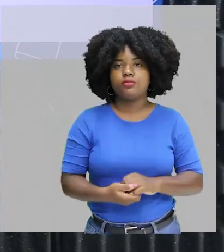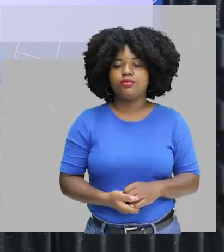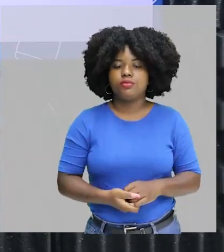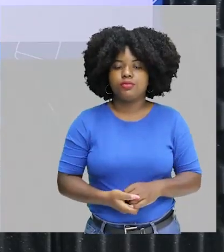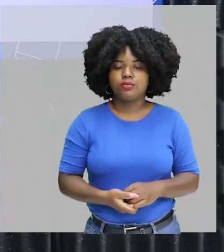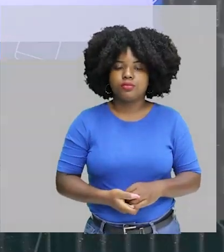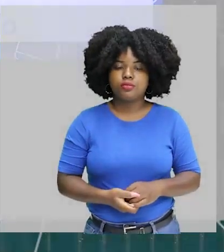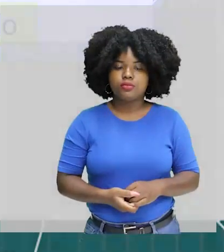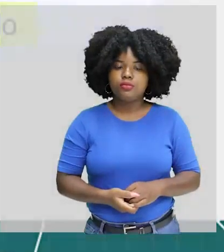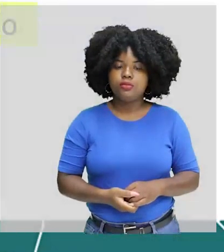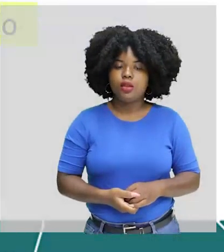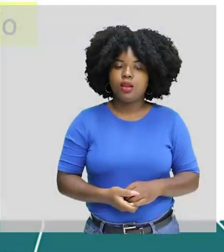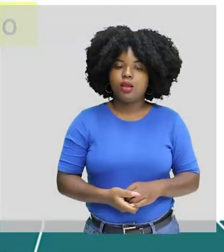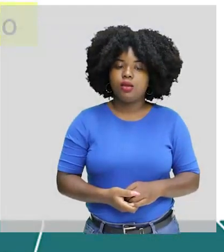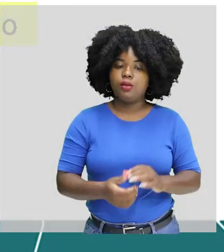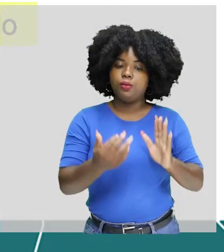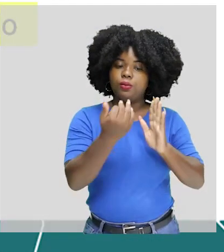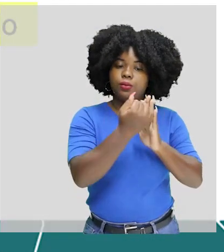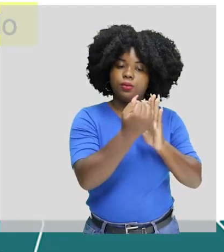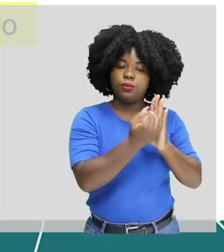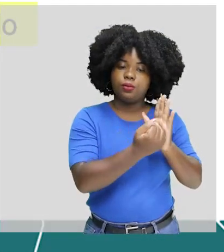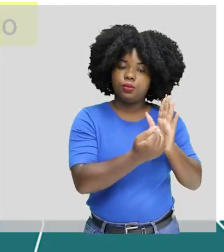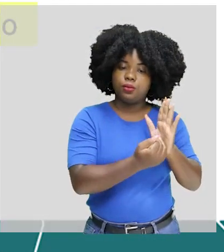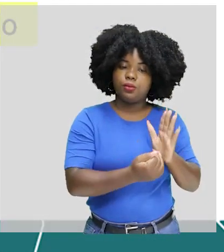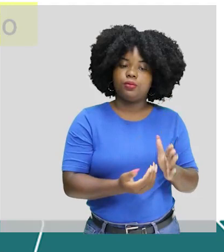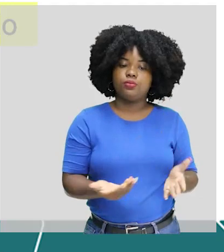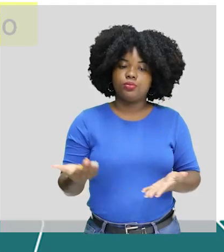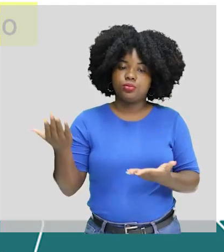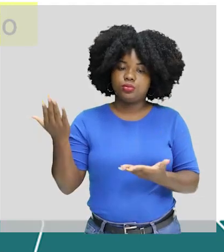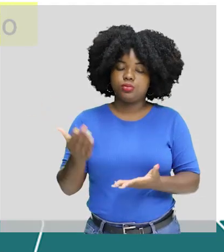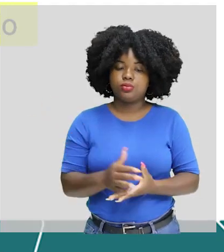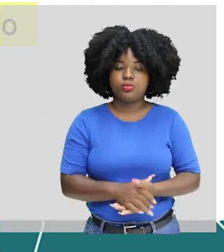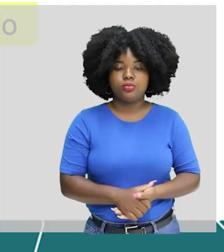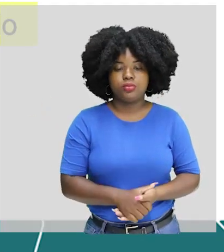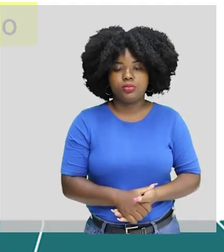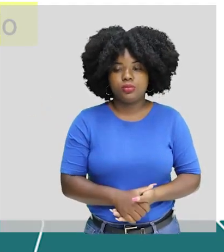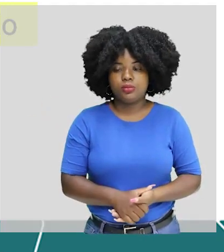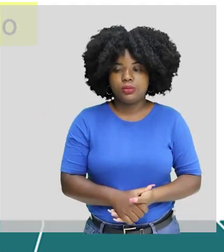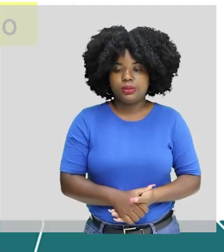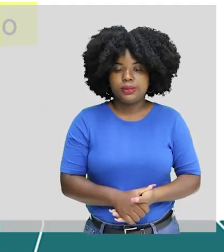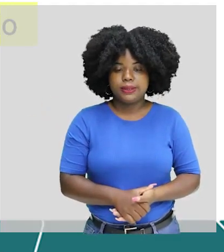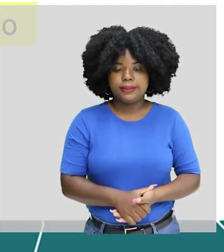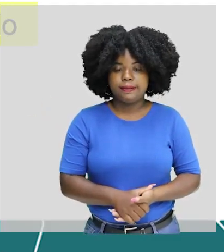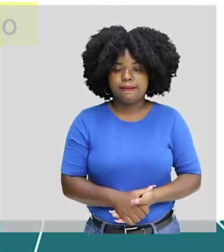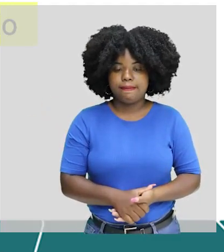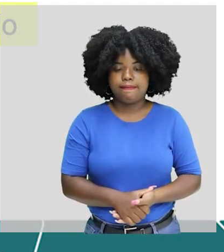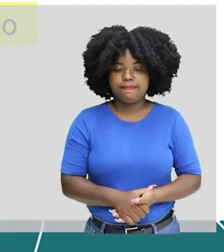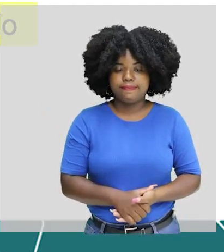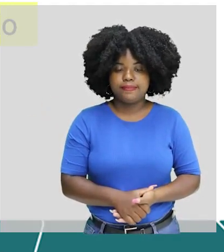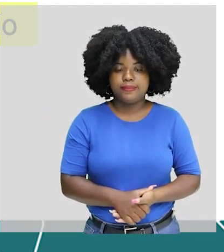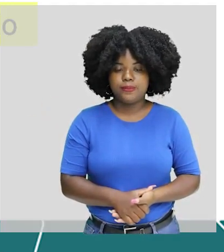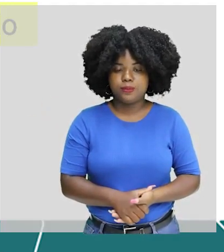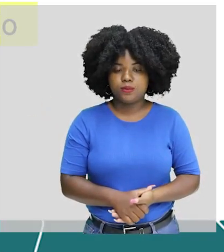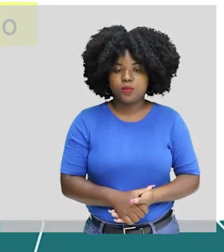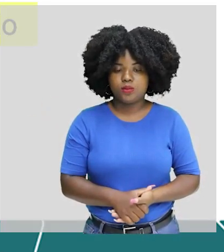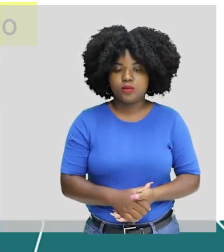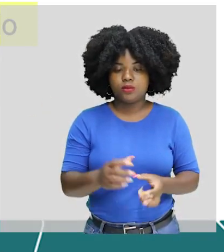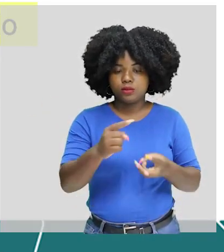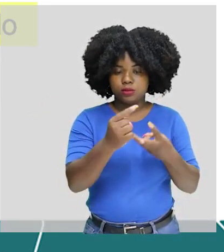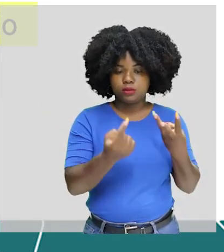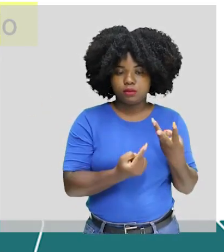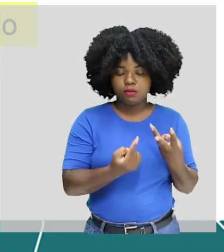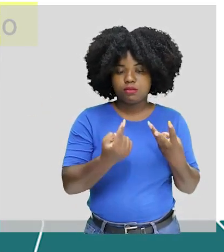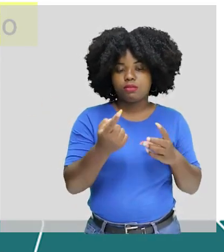Bom, a classificação dos aletos. Os aletos orgânicos eles podem ser classificados de três